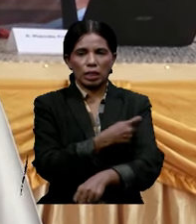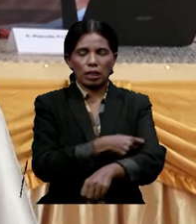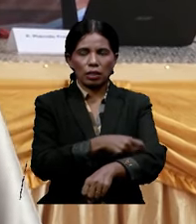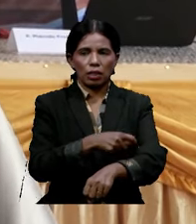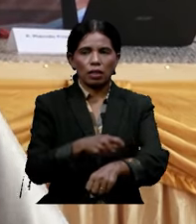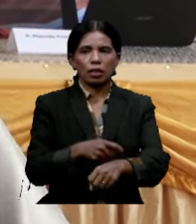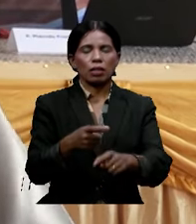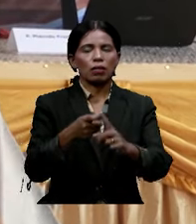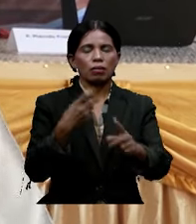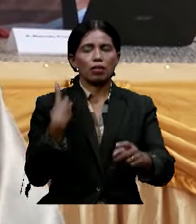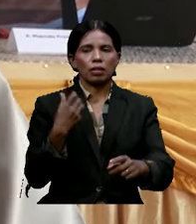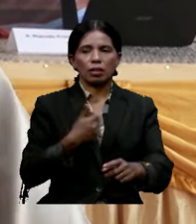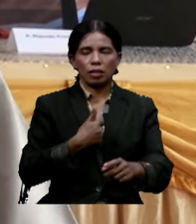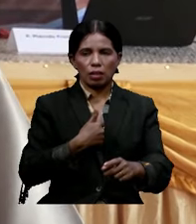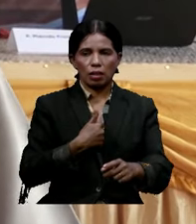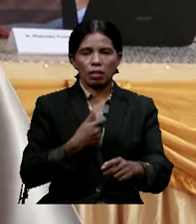ita ne an ita tau